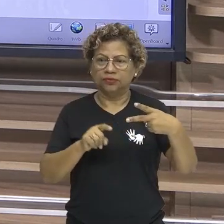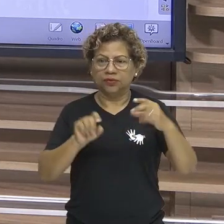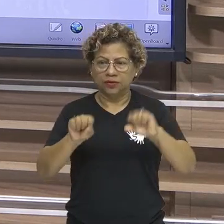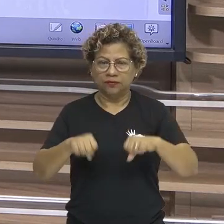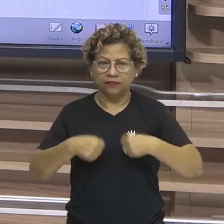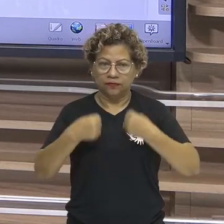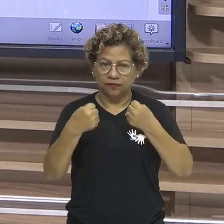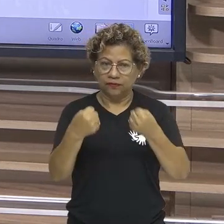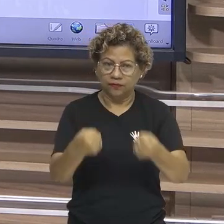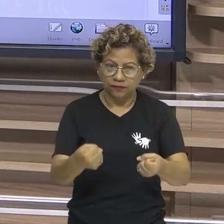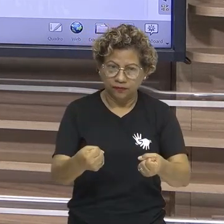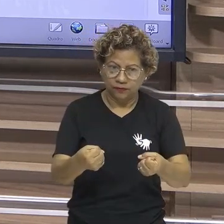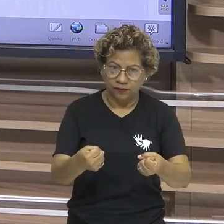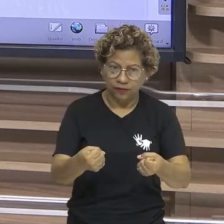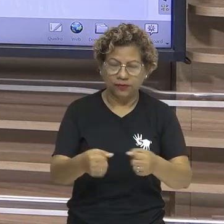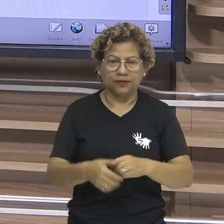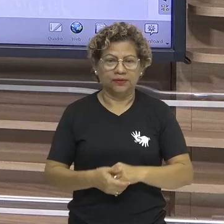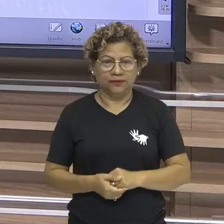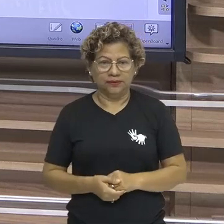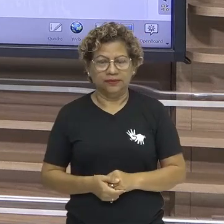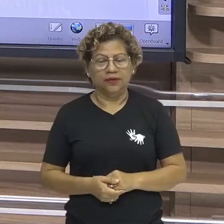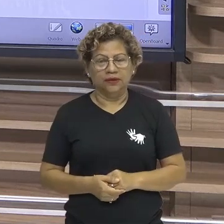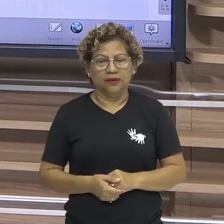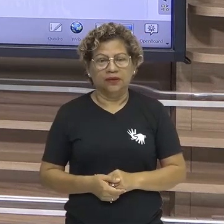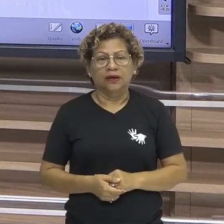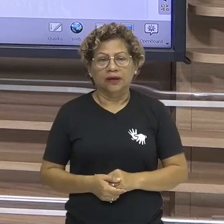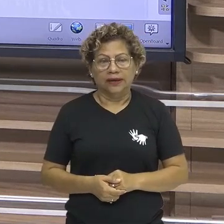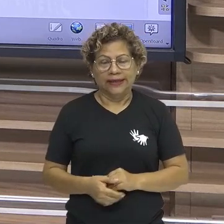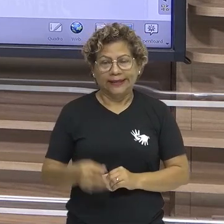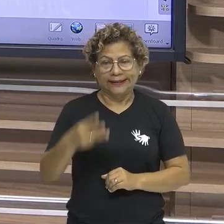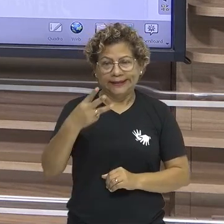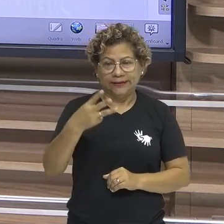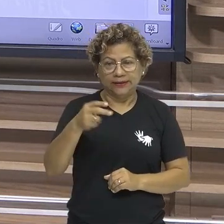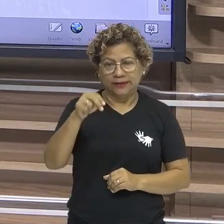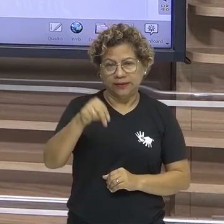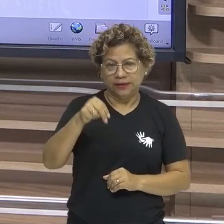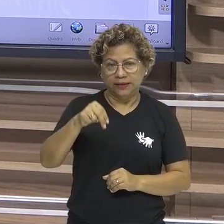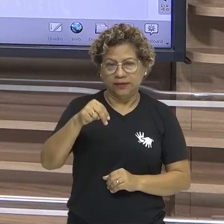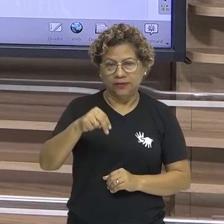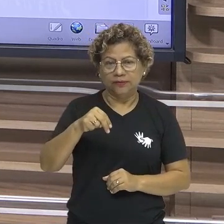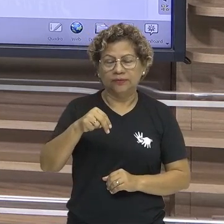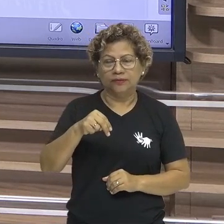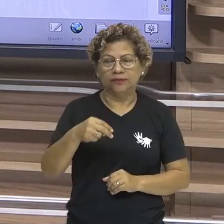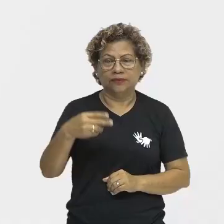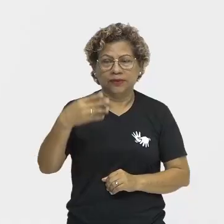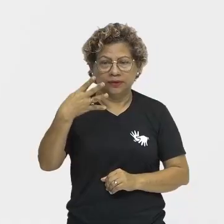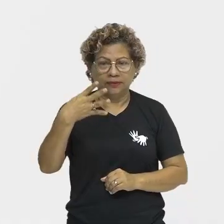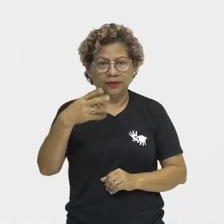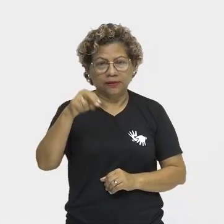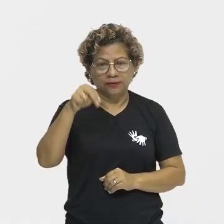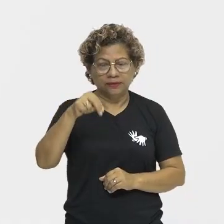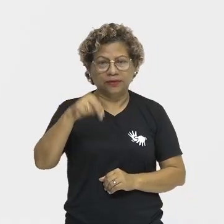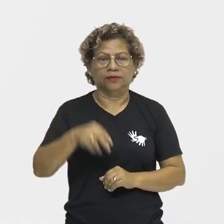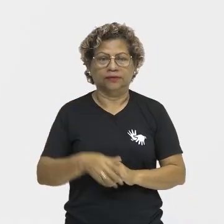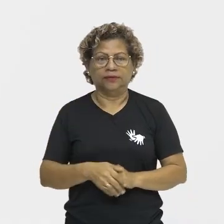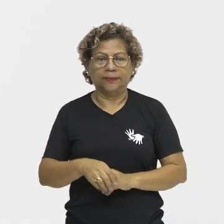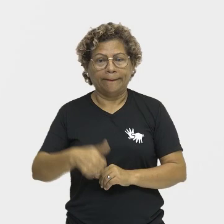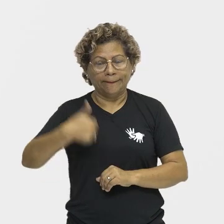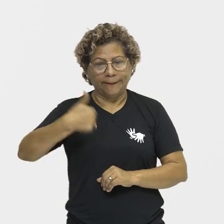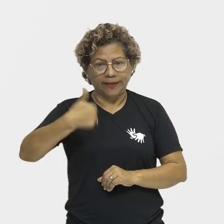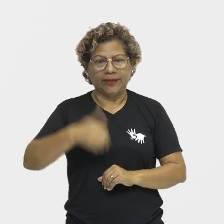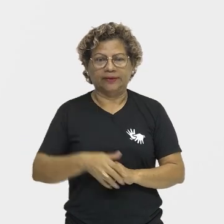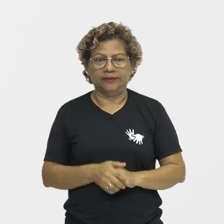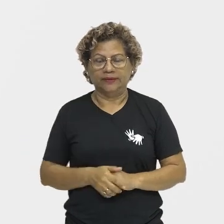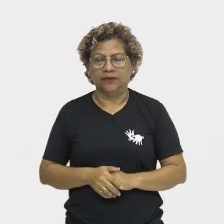de 3 newtons e outra de 4 newtons. Então, calcular essa força em três situações diferentes. Primeiro, quando elas